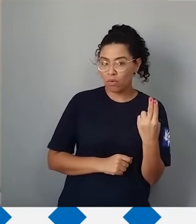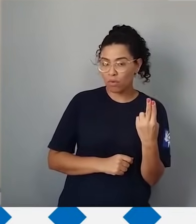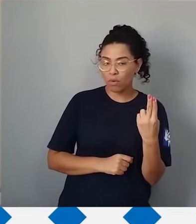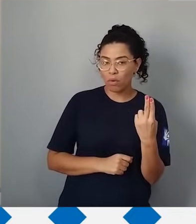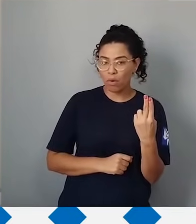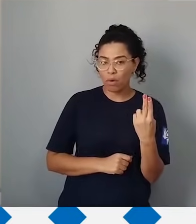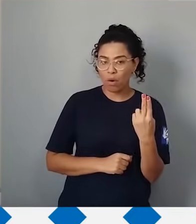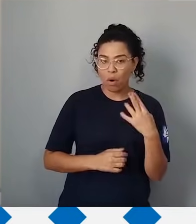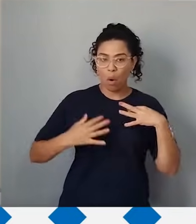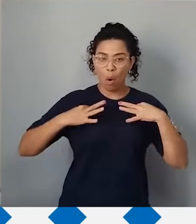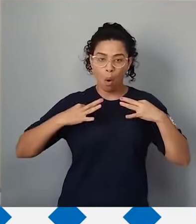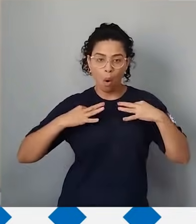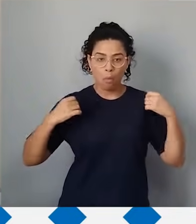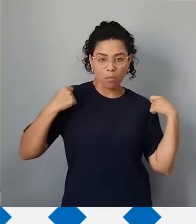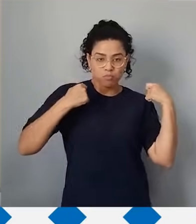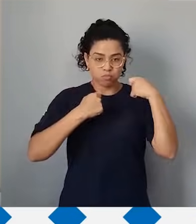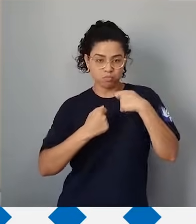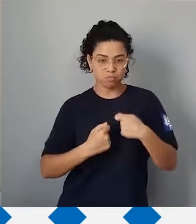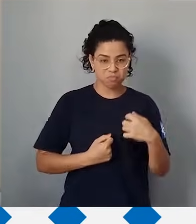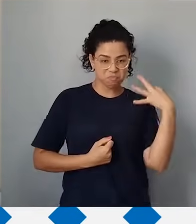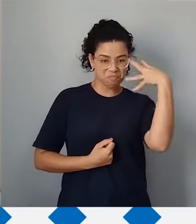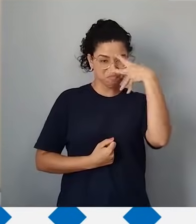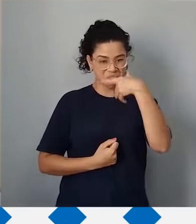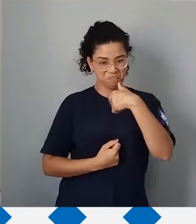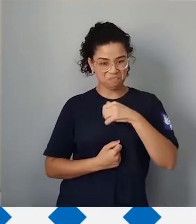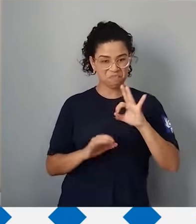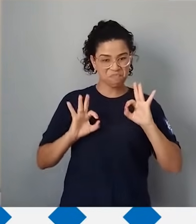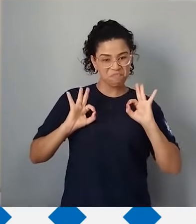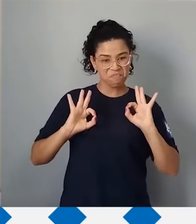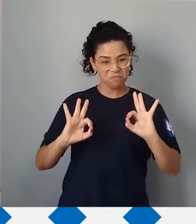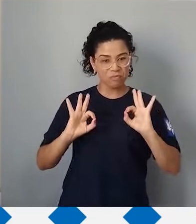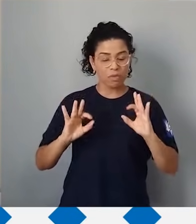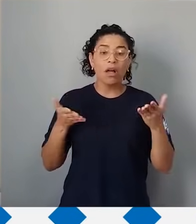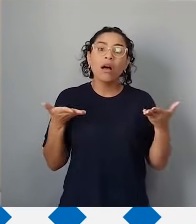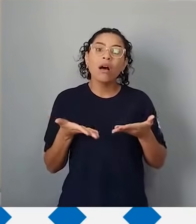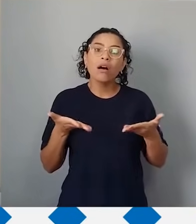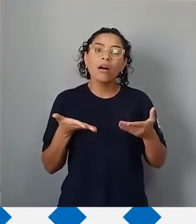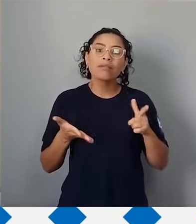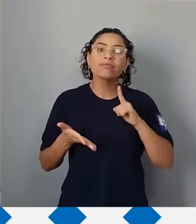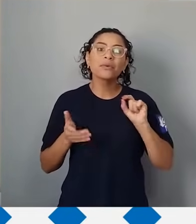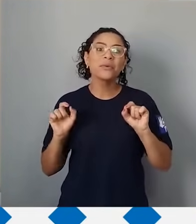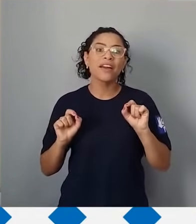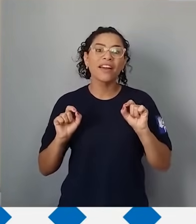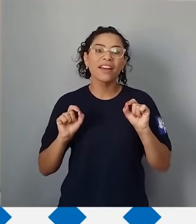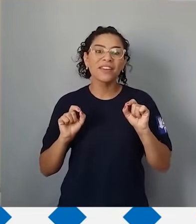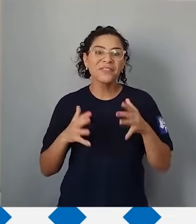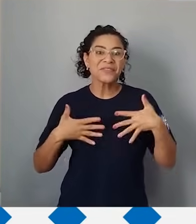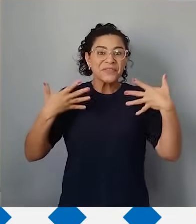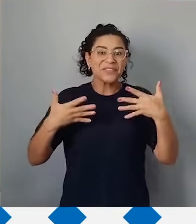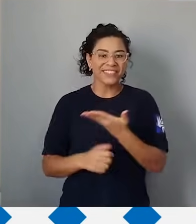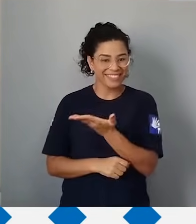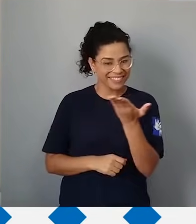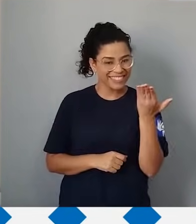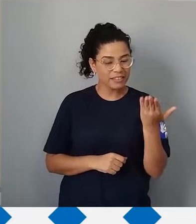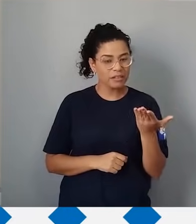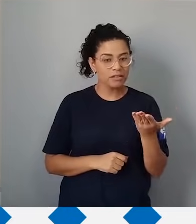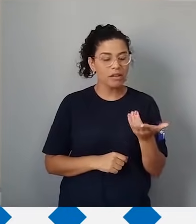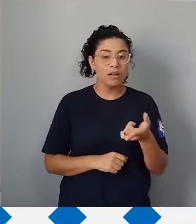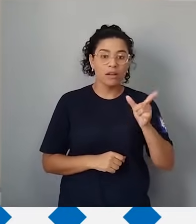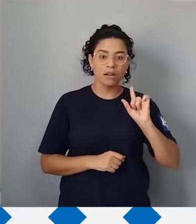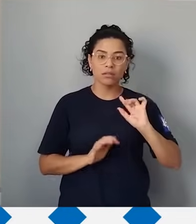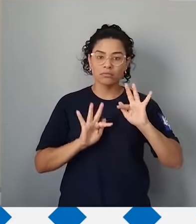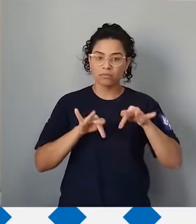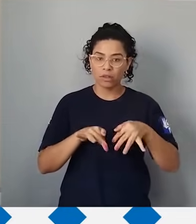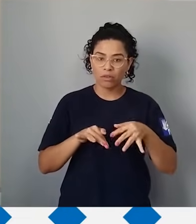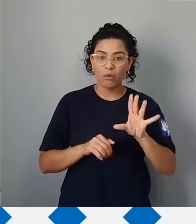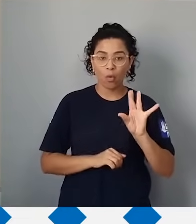uma roupa enfeitada. Agora eu tenho uma surpresa para vocês. Antes do final, eu vou colar